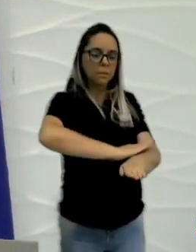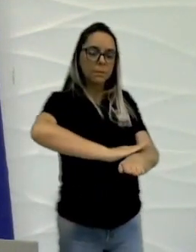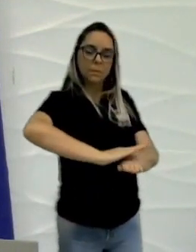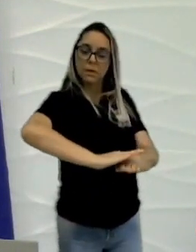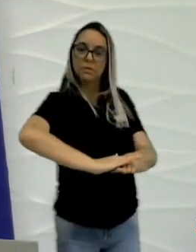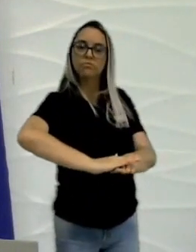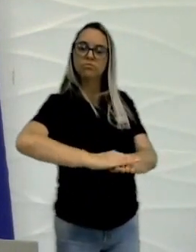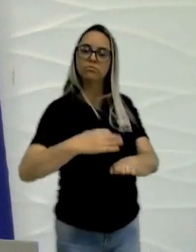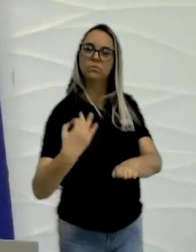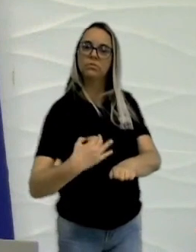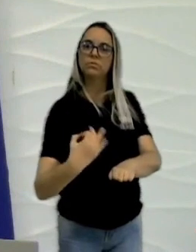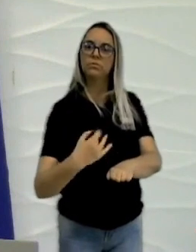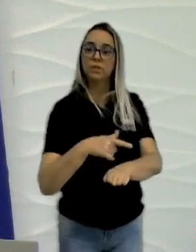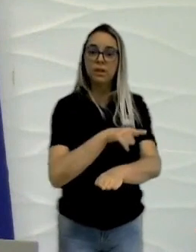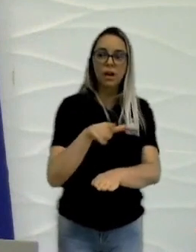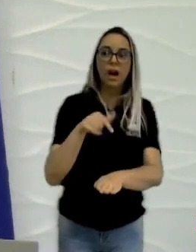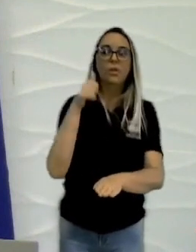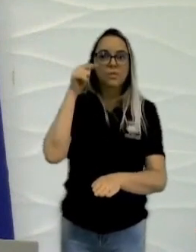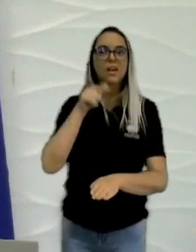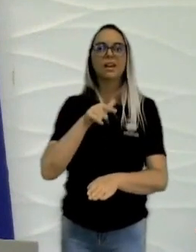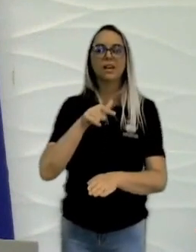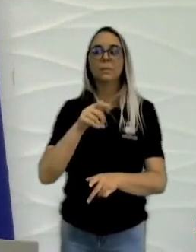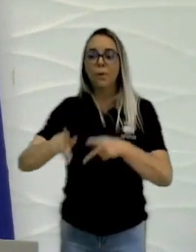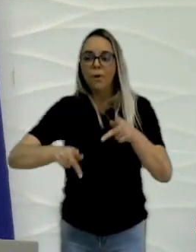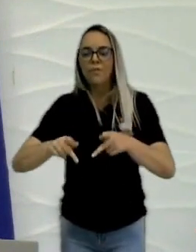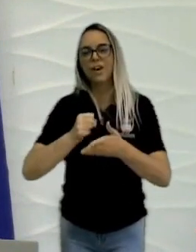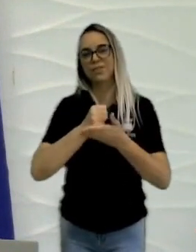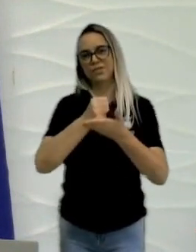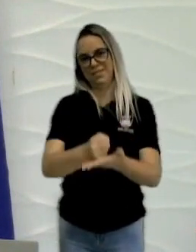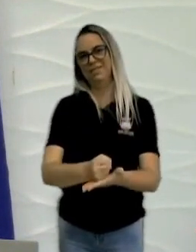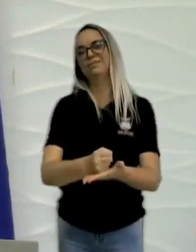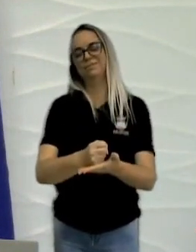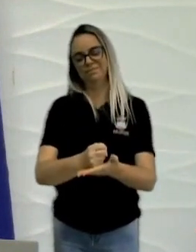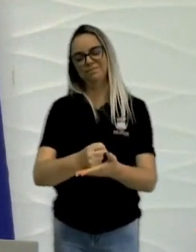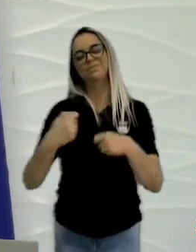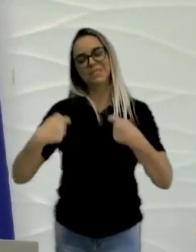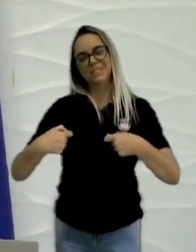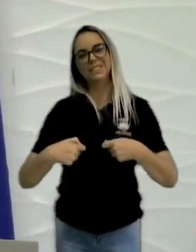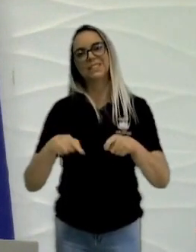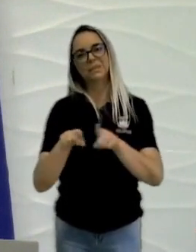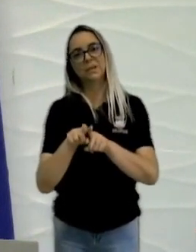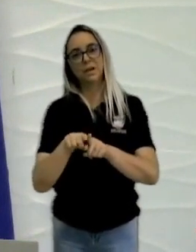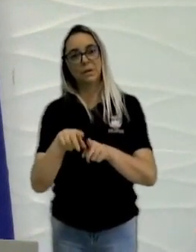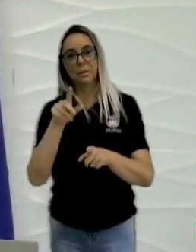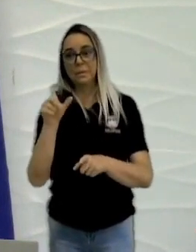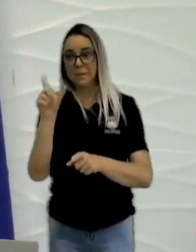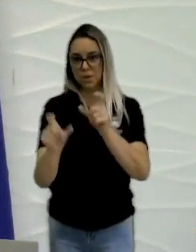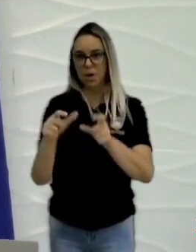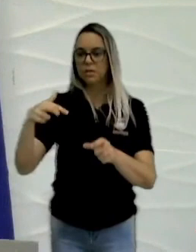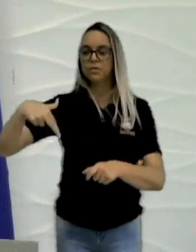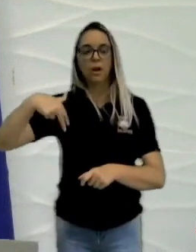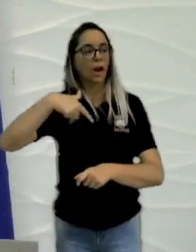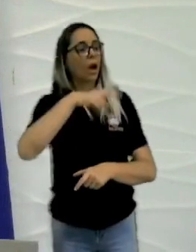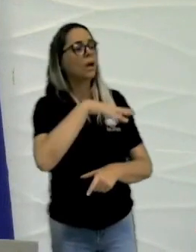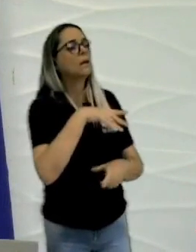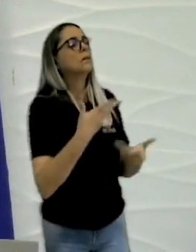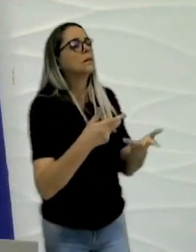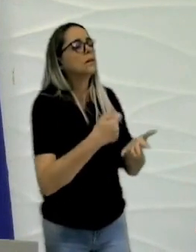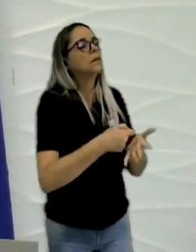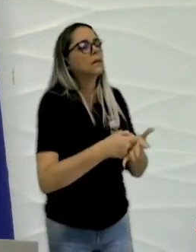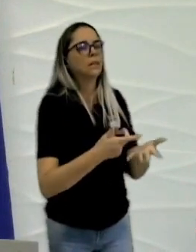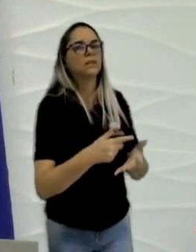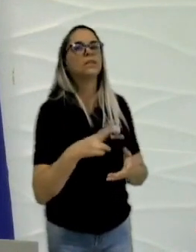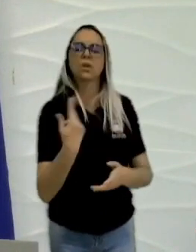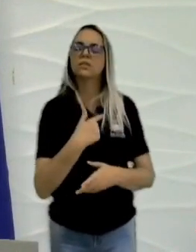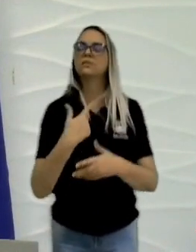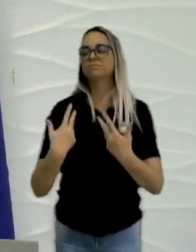de uma forma que atenda a necessidade daquele povo que tanto necessita e que tanto cobra, né? E a gente vai estar, né, firmes aí,